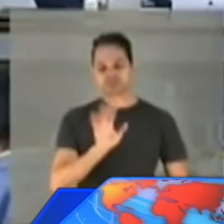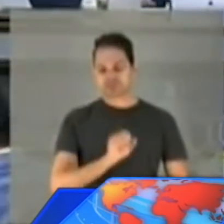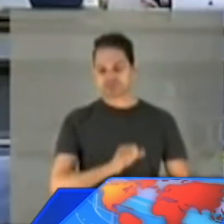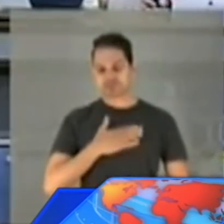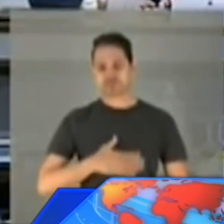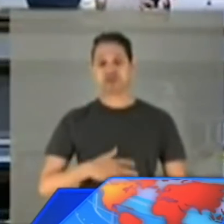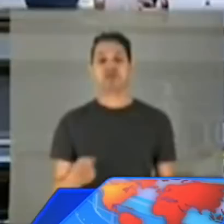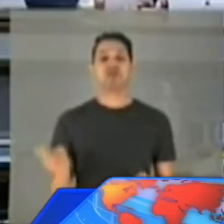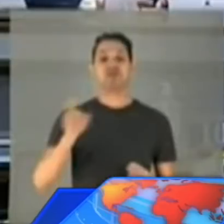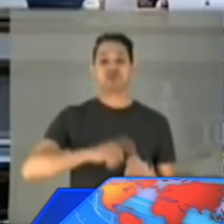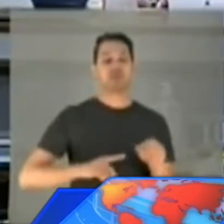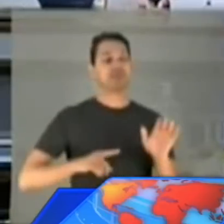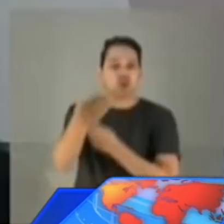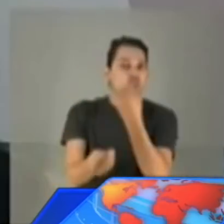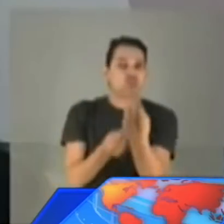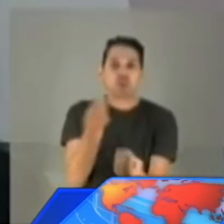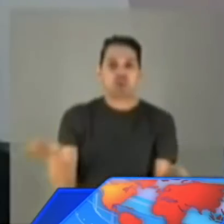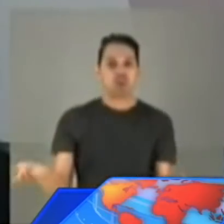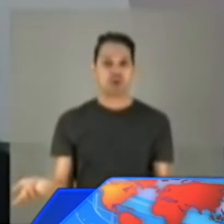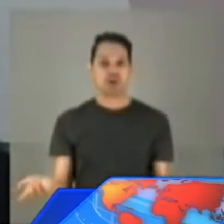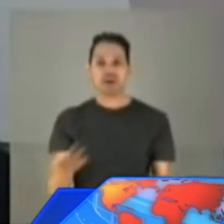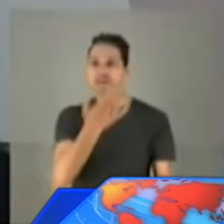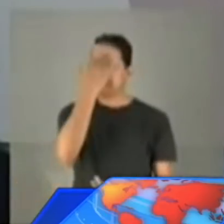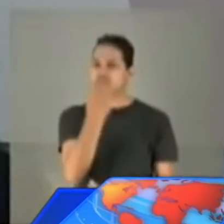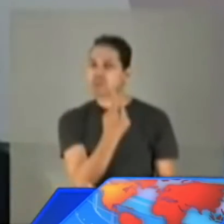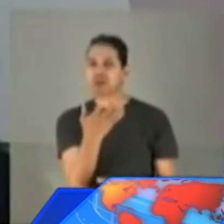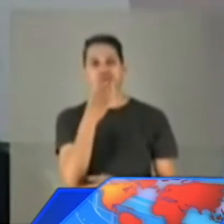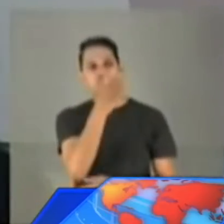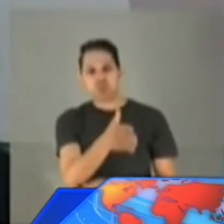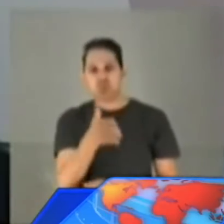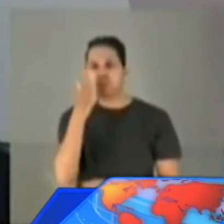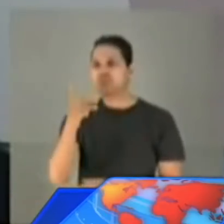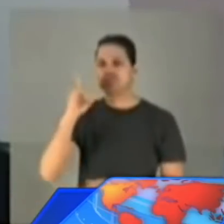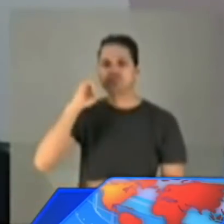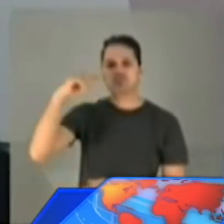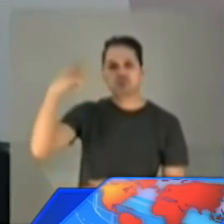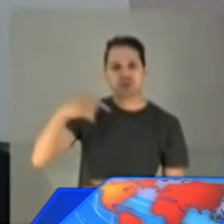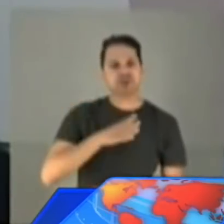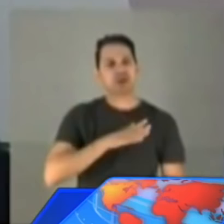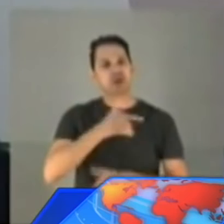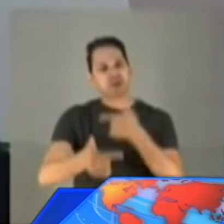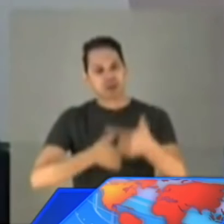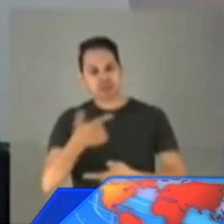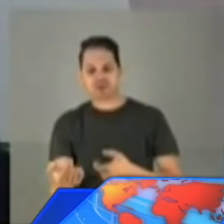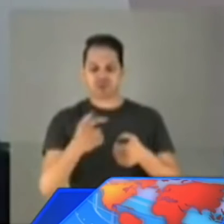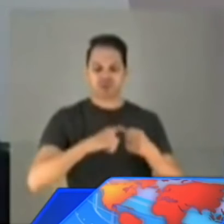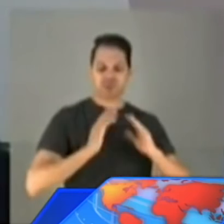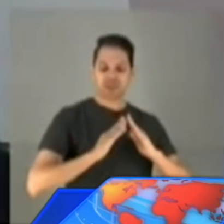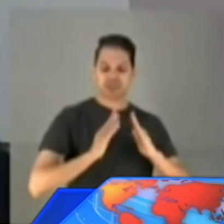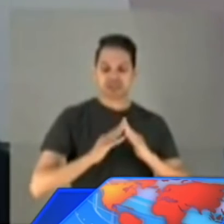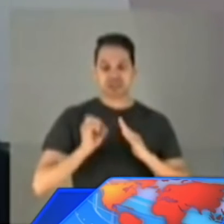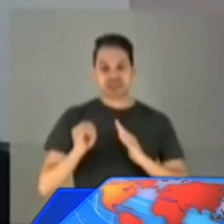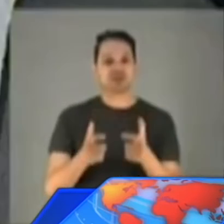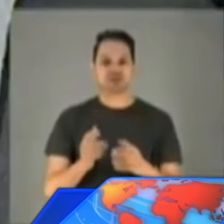novas cepas prolongando o problema. Terra ainda disse que quando defendia a imunidade de rebanho, na verdade queria se referir ao